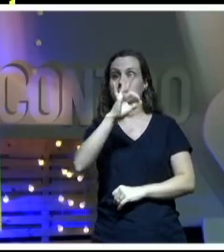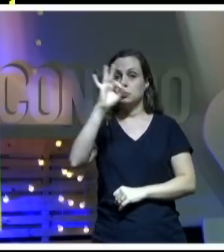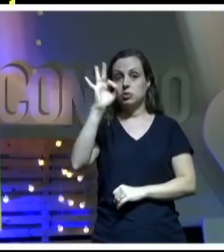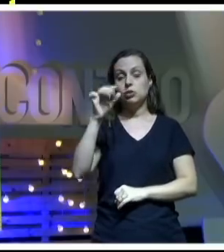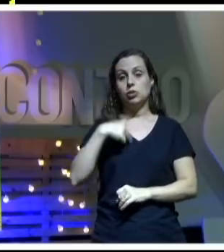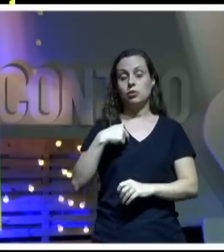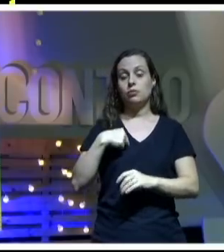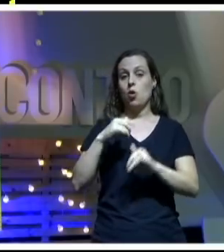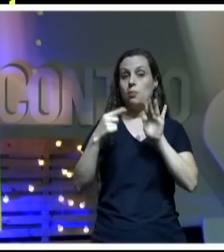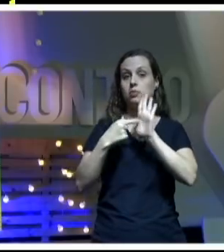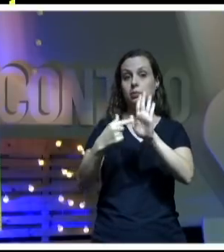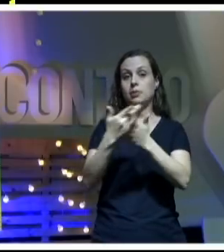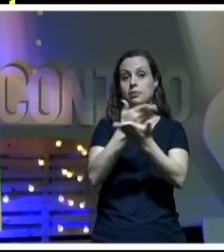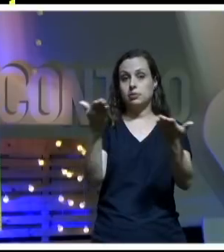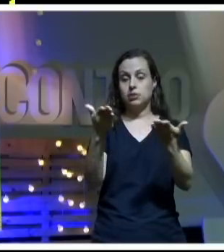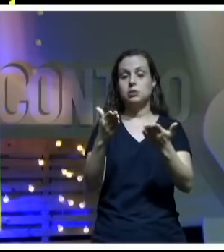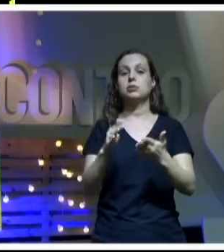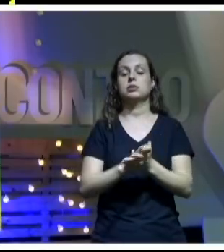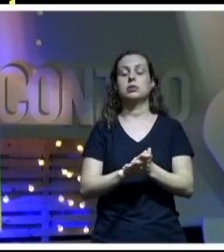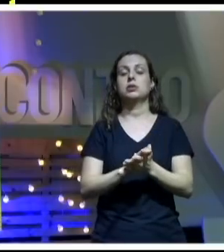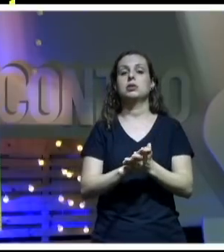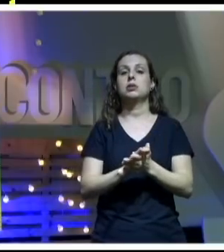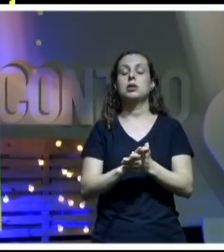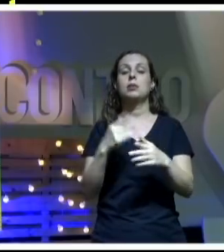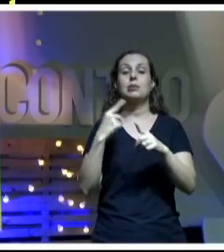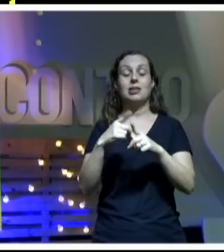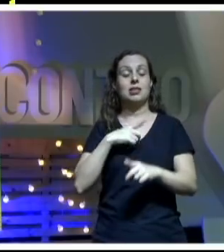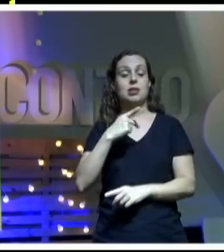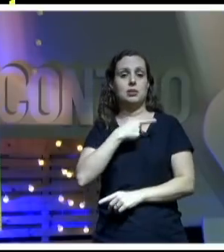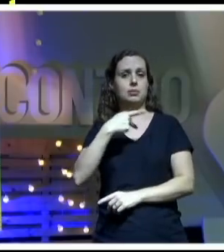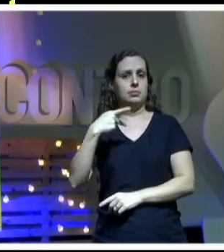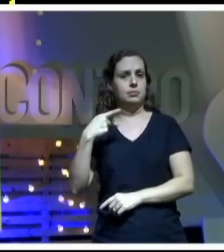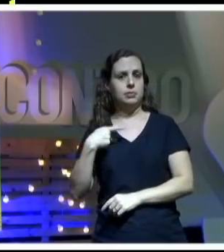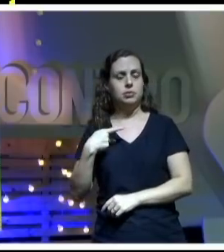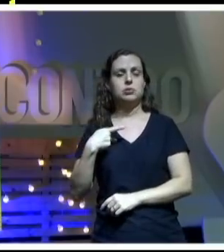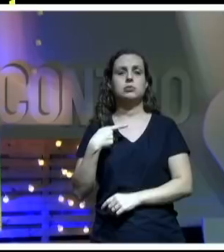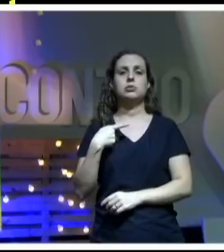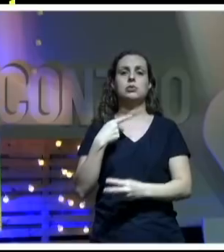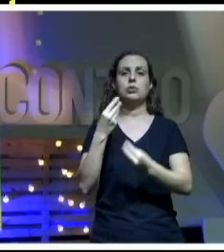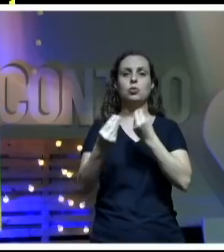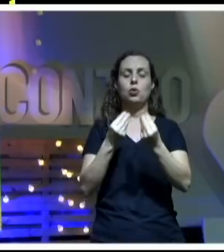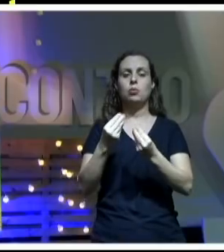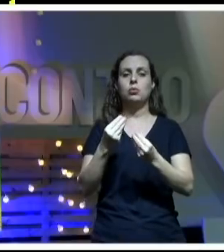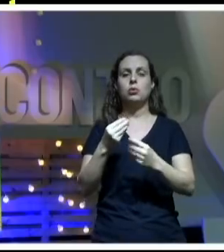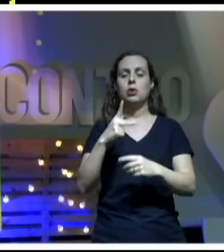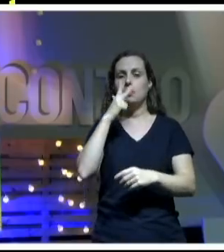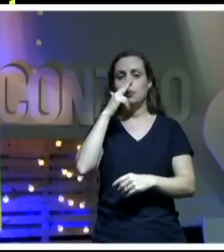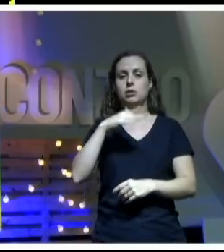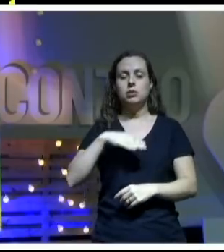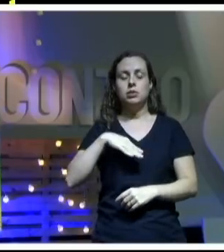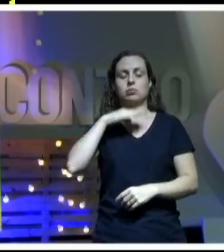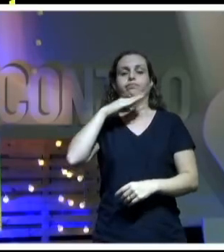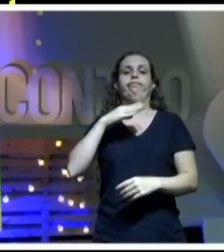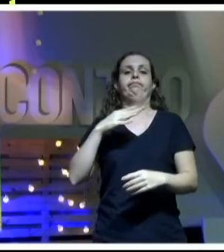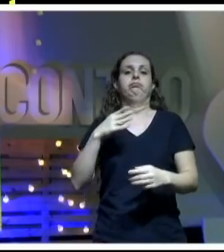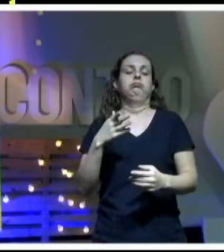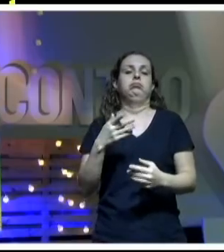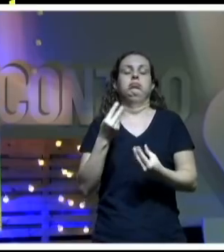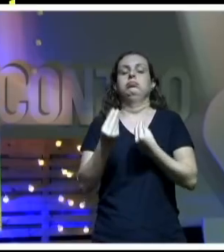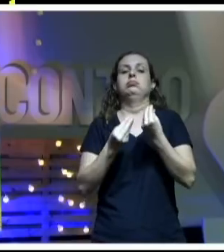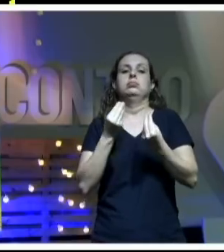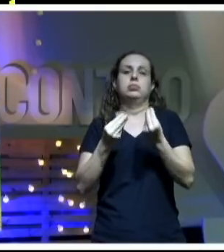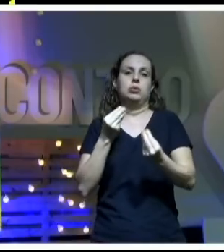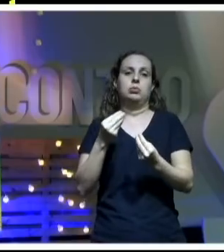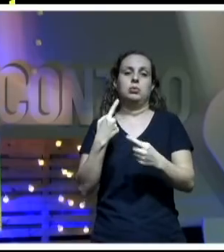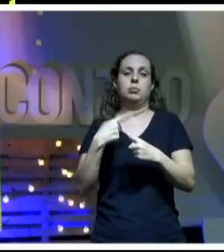aqui ficaria assim aterrorizados de pastores com estafa emocional com bernal chinchila bernardo mas